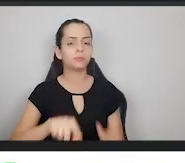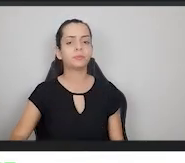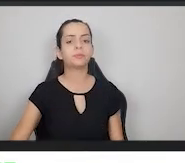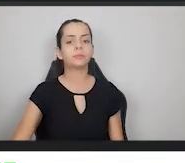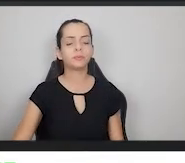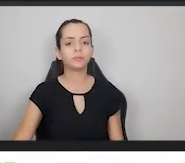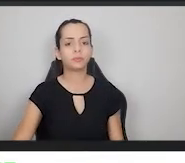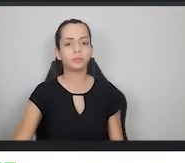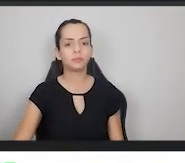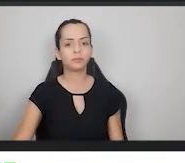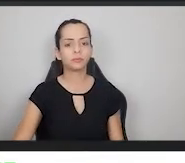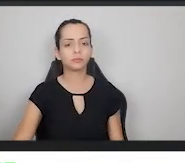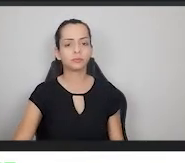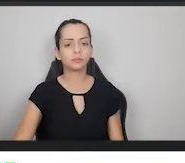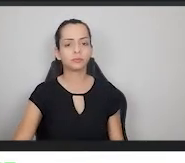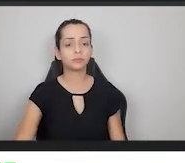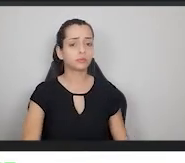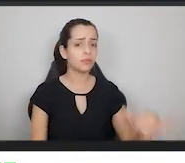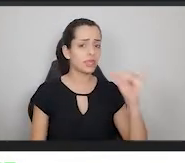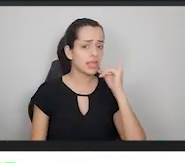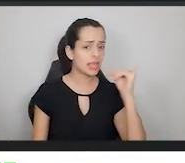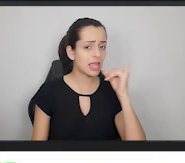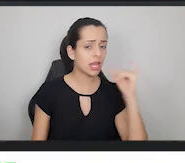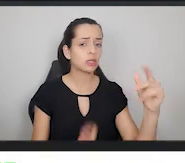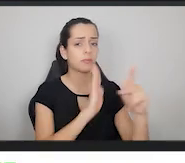vai circular ali só pela superfície.